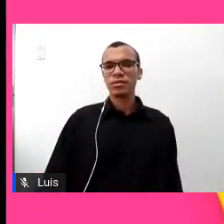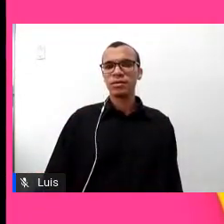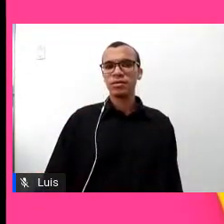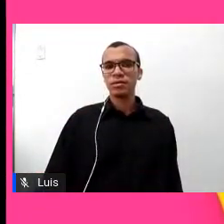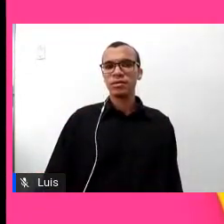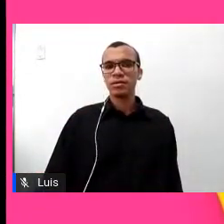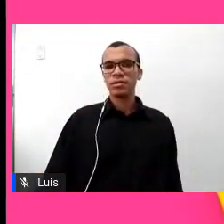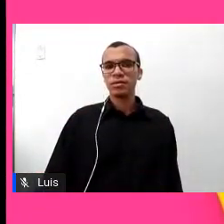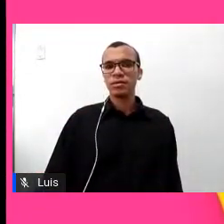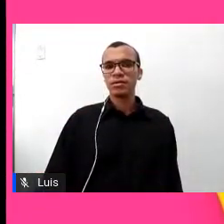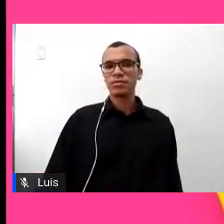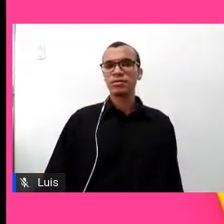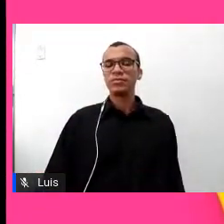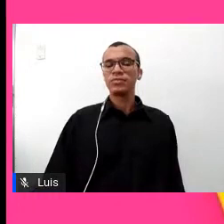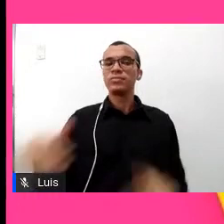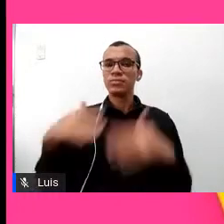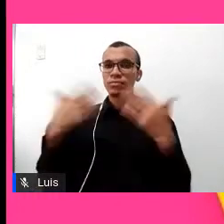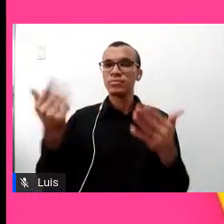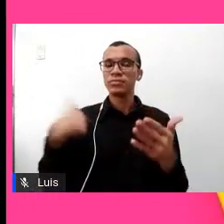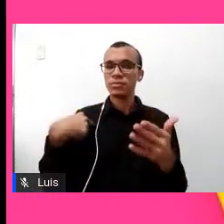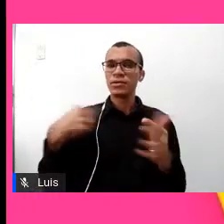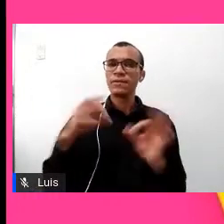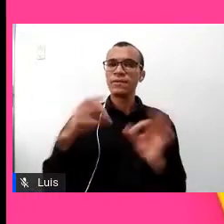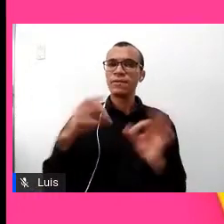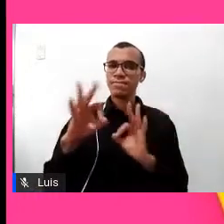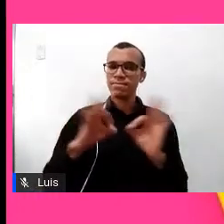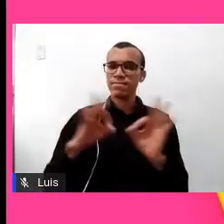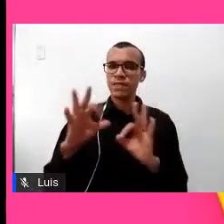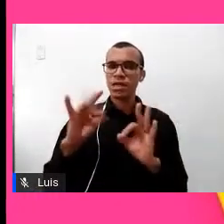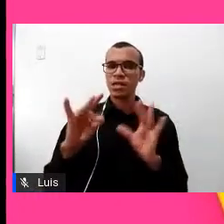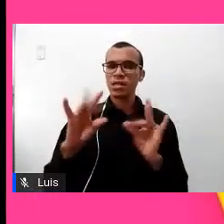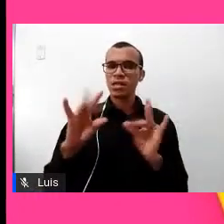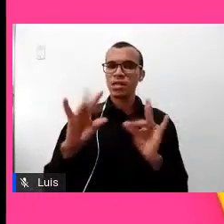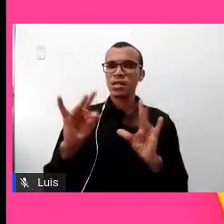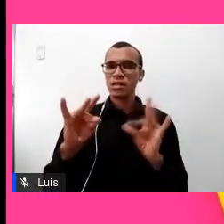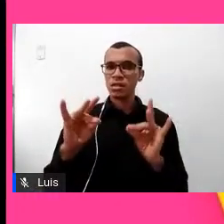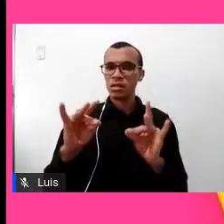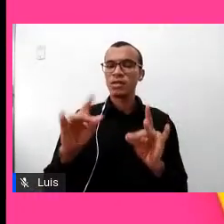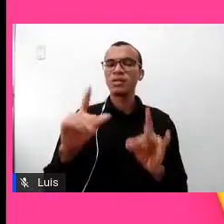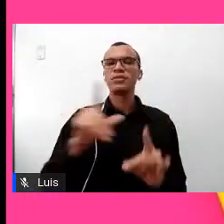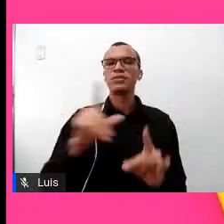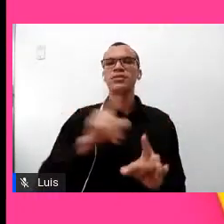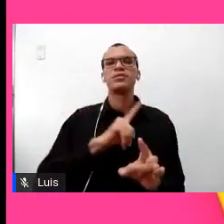E aí, quando eu fizer essa colagem, eu tenho o telhado